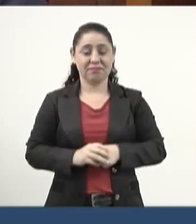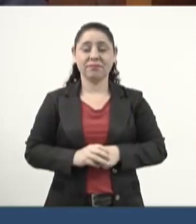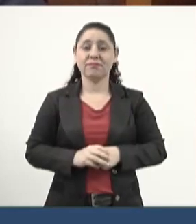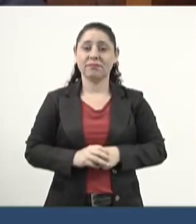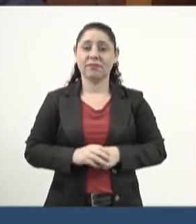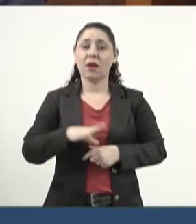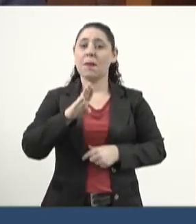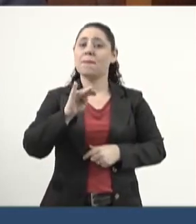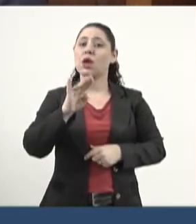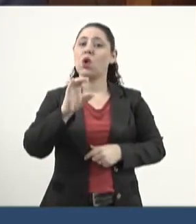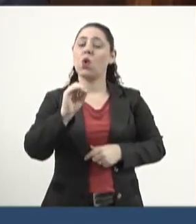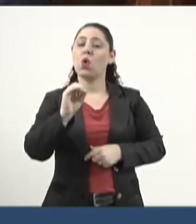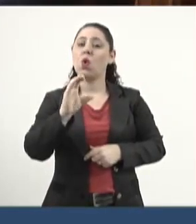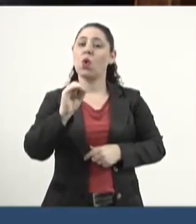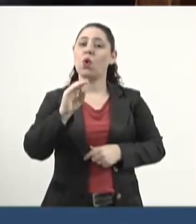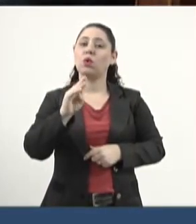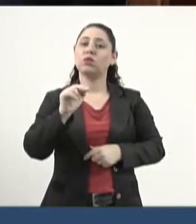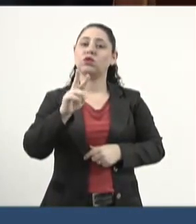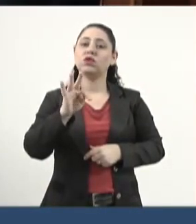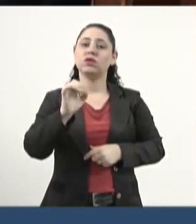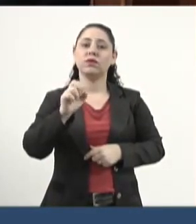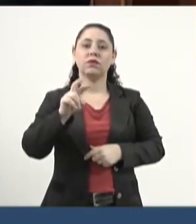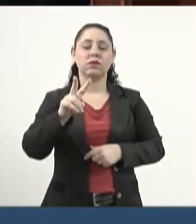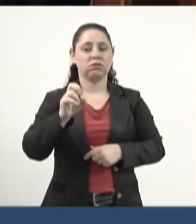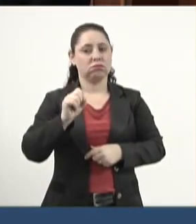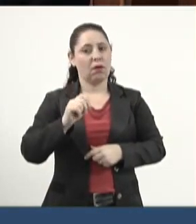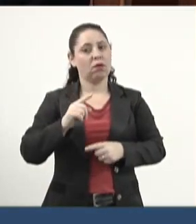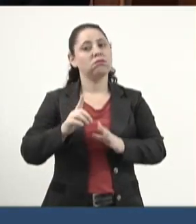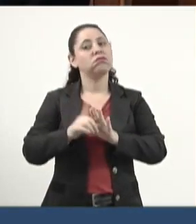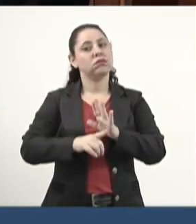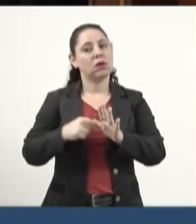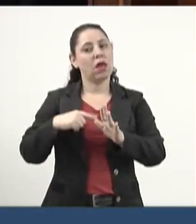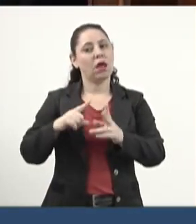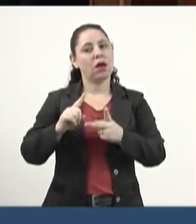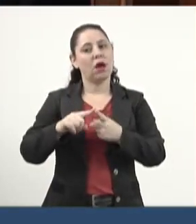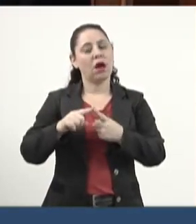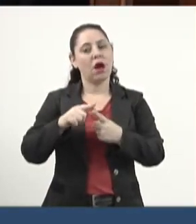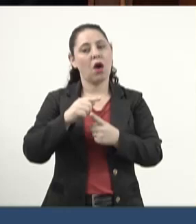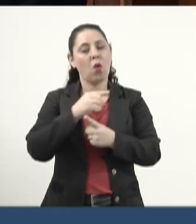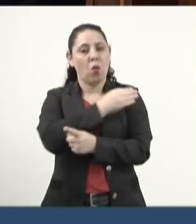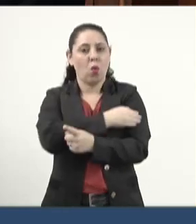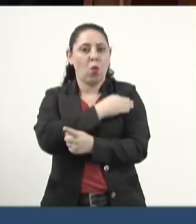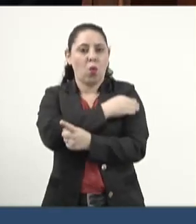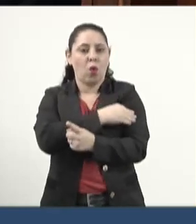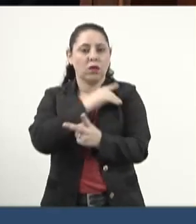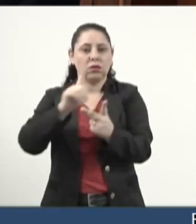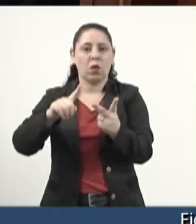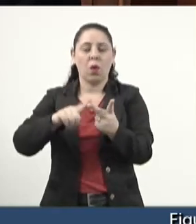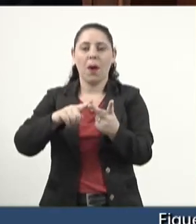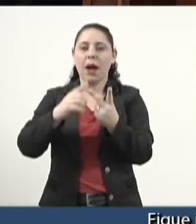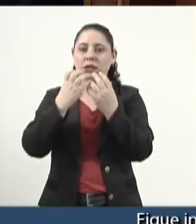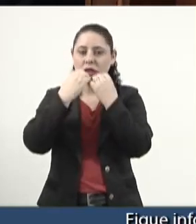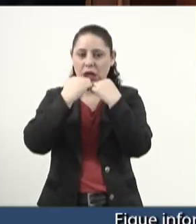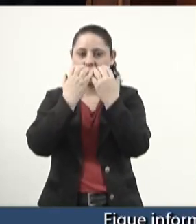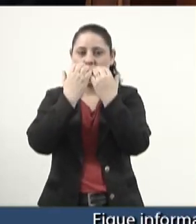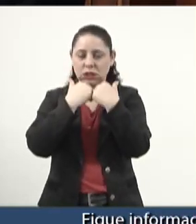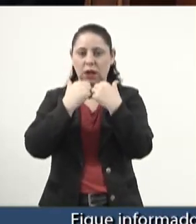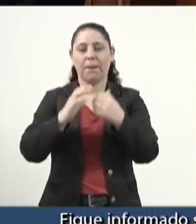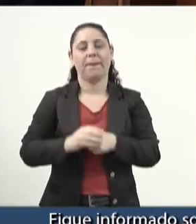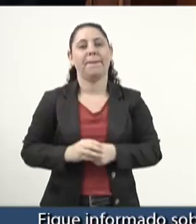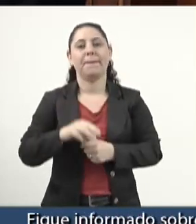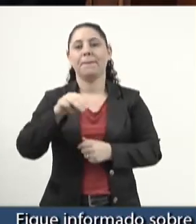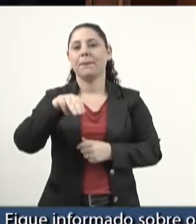do biocombustível. O biocombustível tem 2 jeitos de fazer, um de álcool, outro de milho. O do